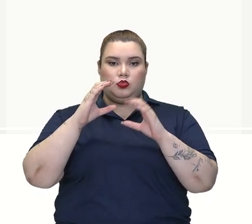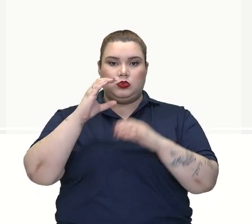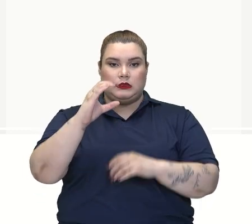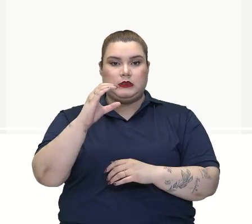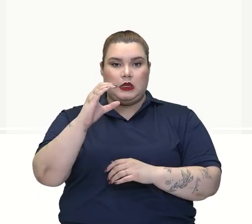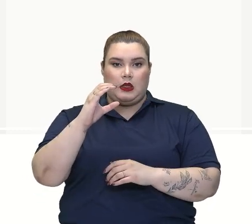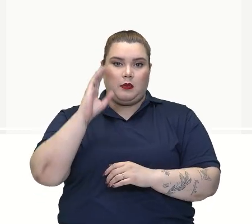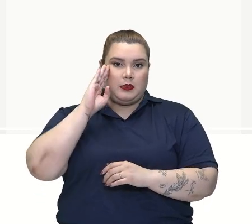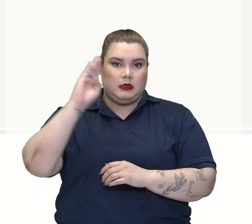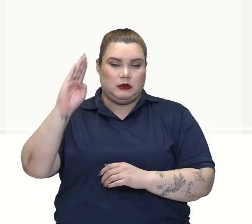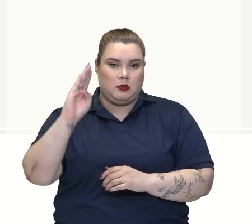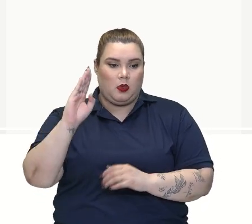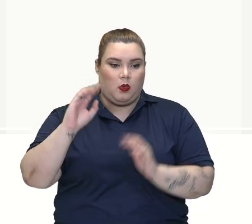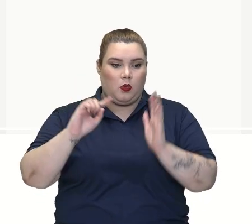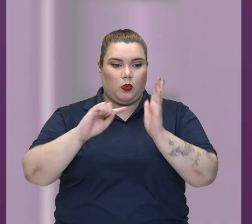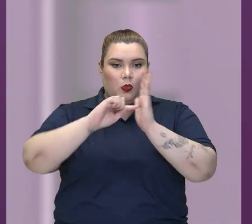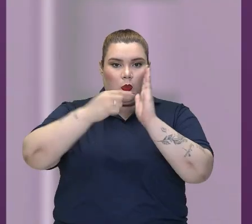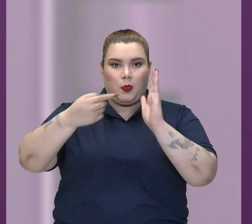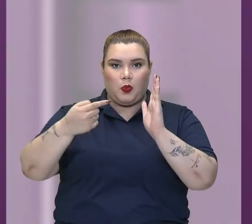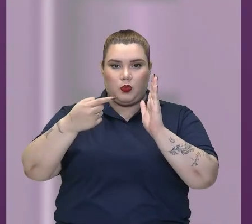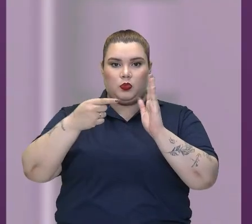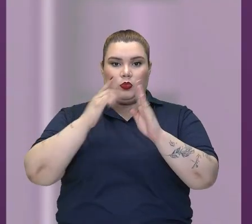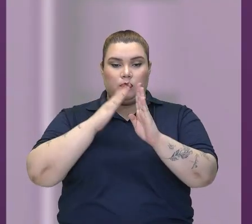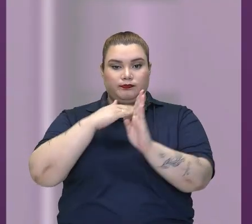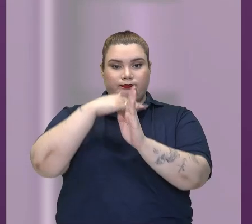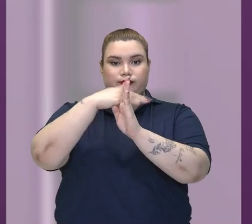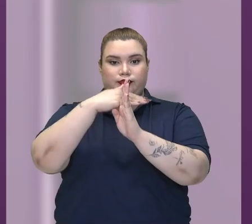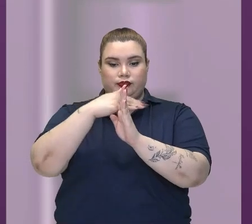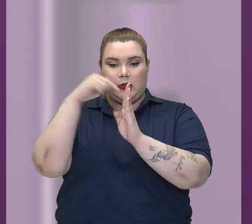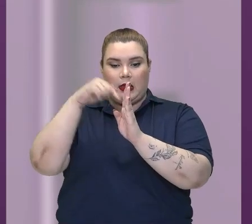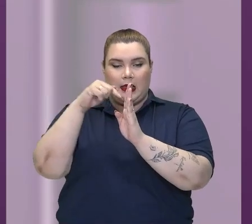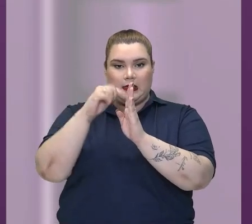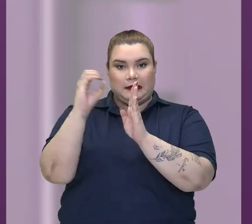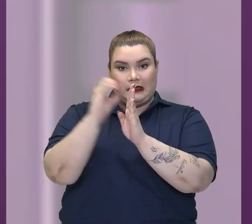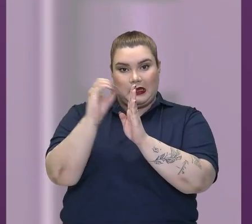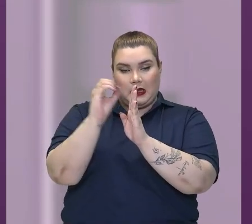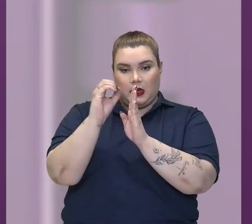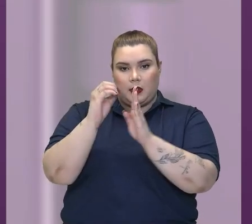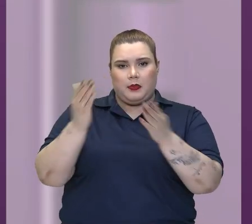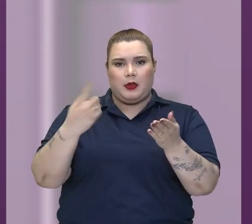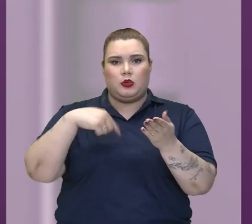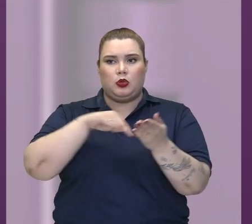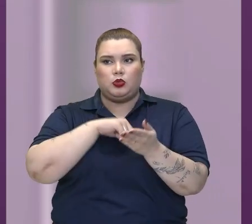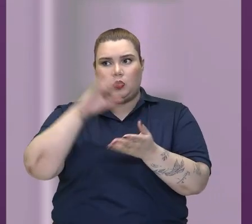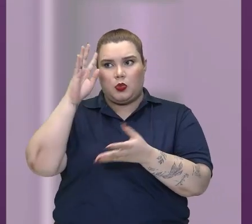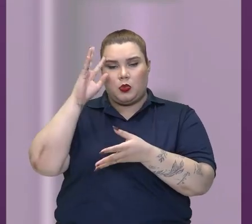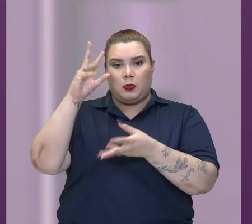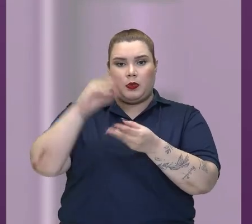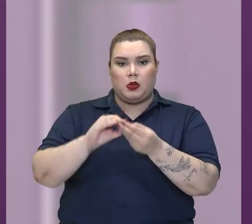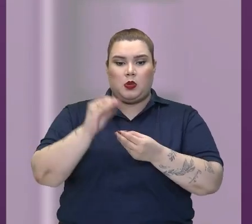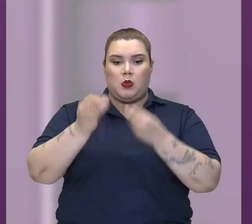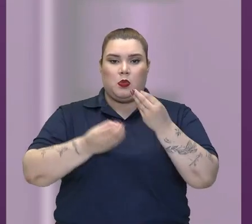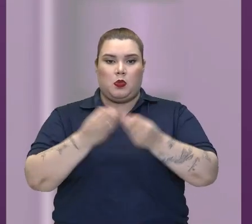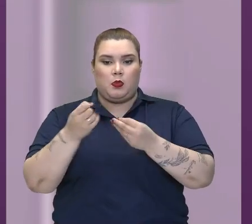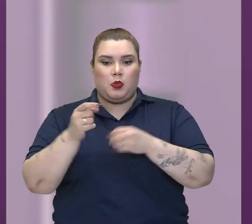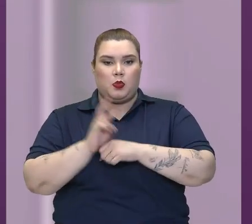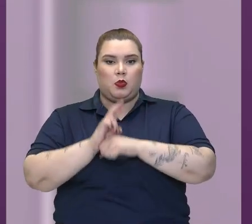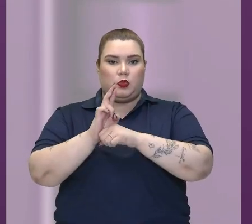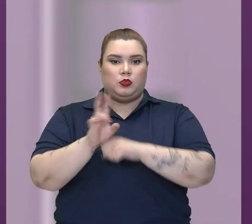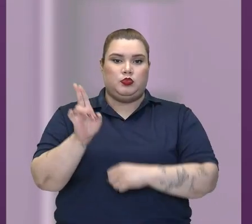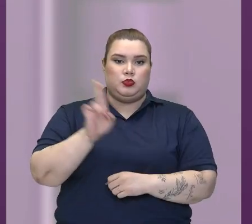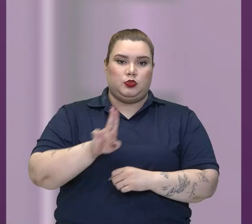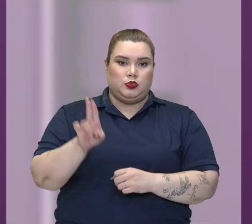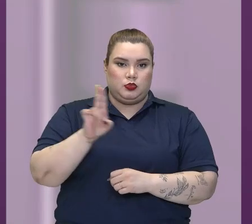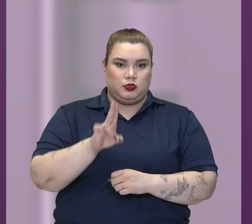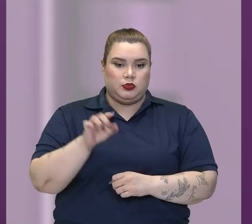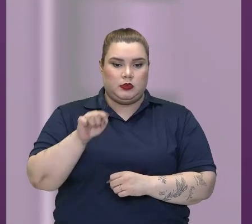justamente na origem do plano cartesiano, para a gente entender como é que funciona esse raciocínio, né? Qual é o recurso que a gente utiliza para